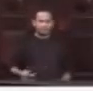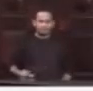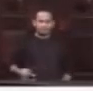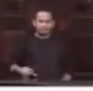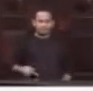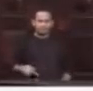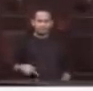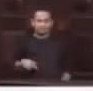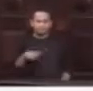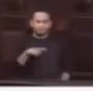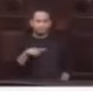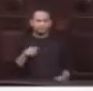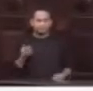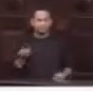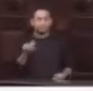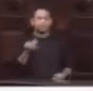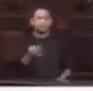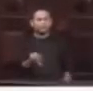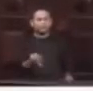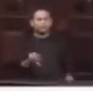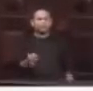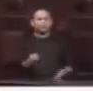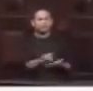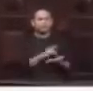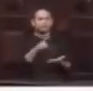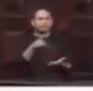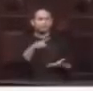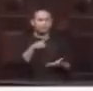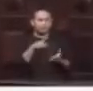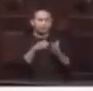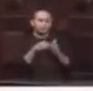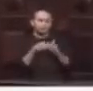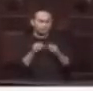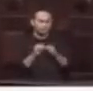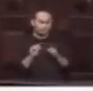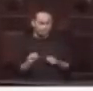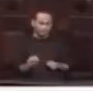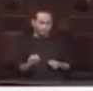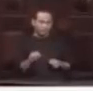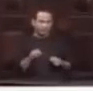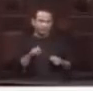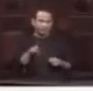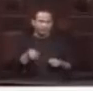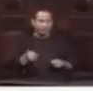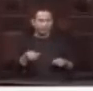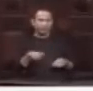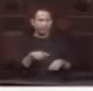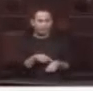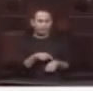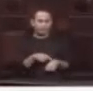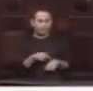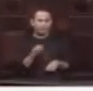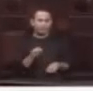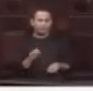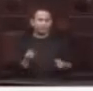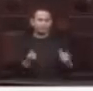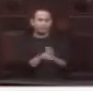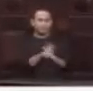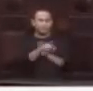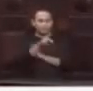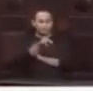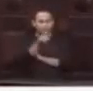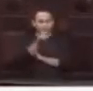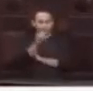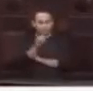requerimento com as assinaturas que tem. Quantas assinaturas o nosso requerimento tem? Este é um documento que pertence à bancada do PSOL. Ok,